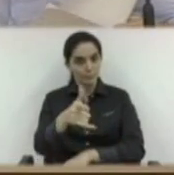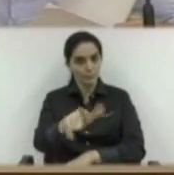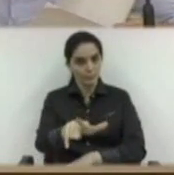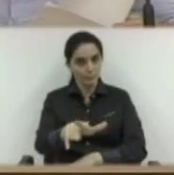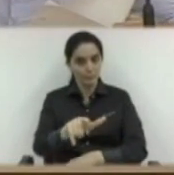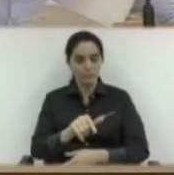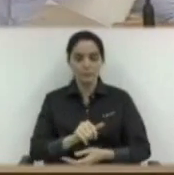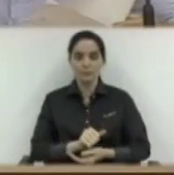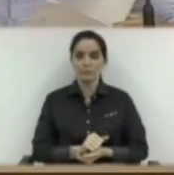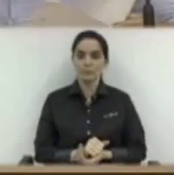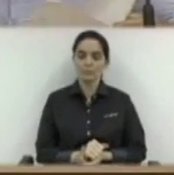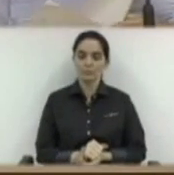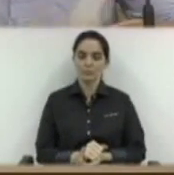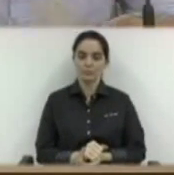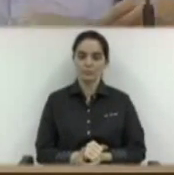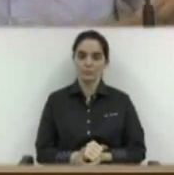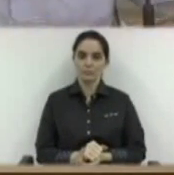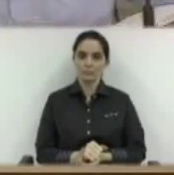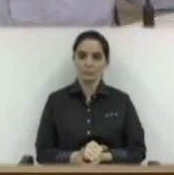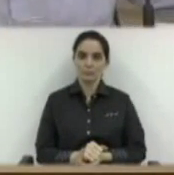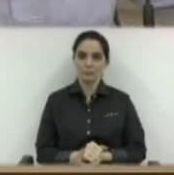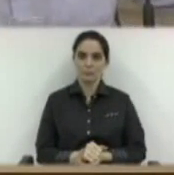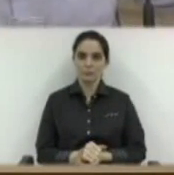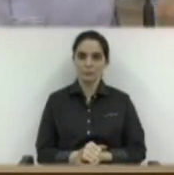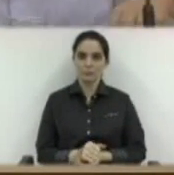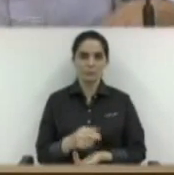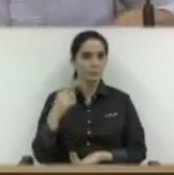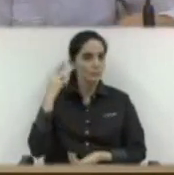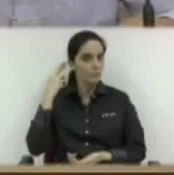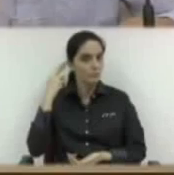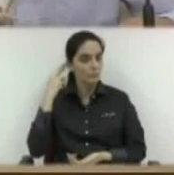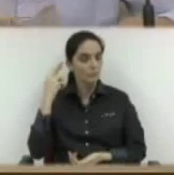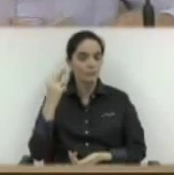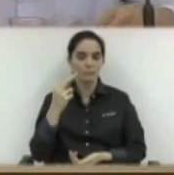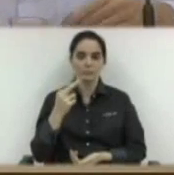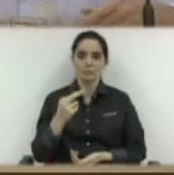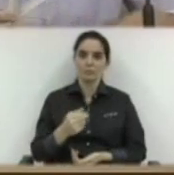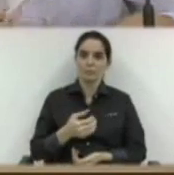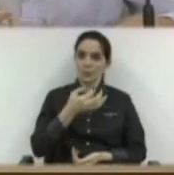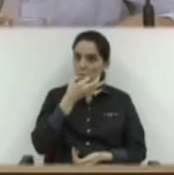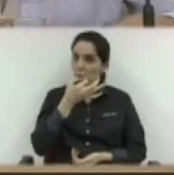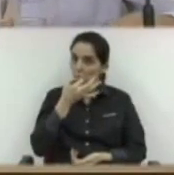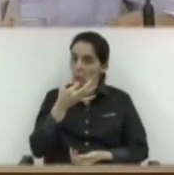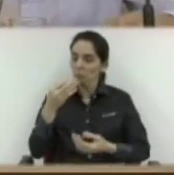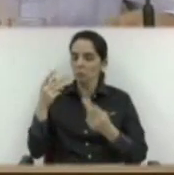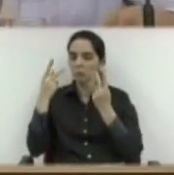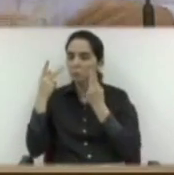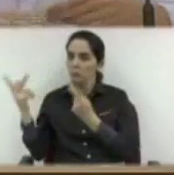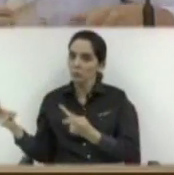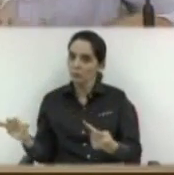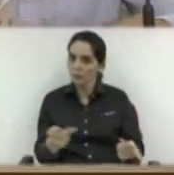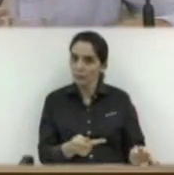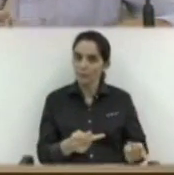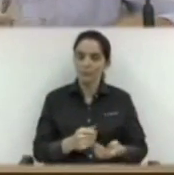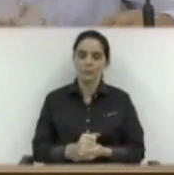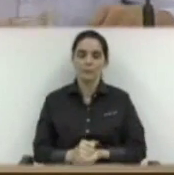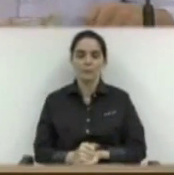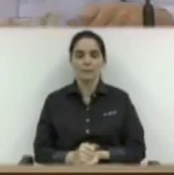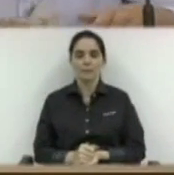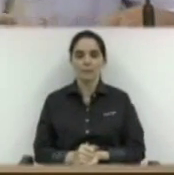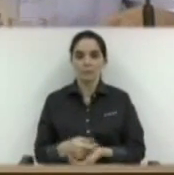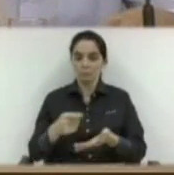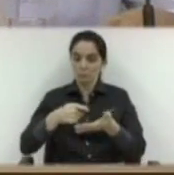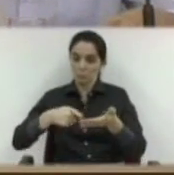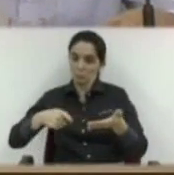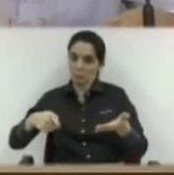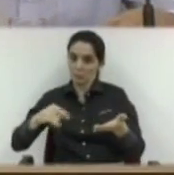que, como sugeriu até mesmo o vereador Ronei, que fosse feito um convite para ela antes que se assinasse algum documento